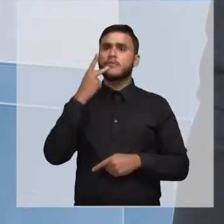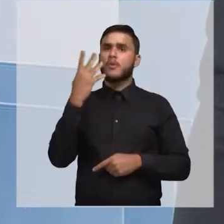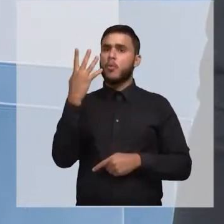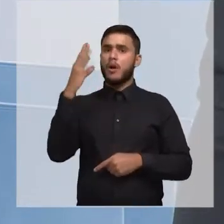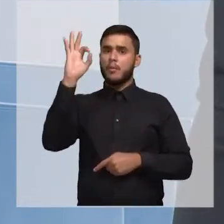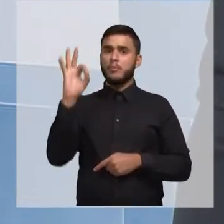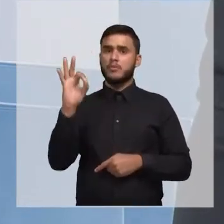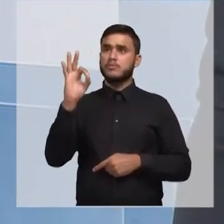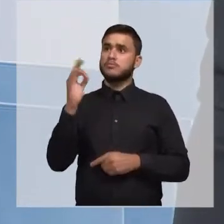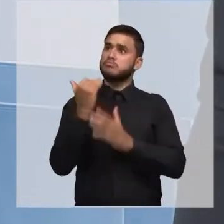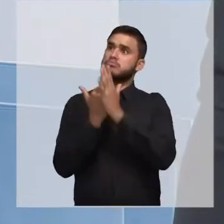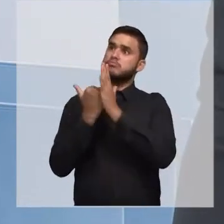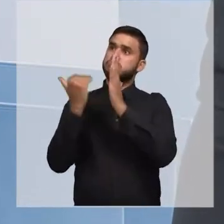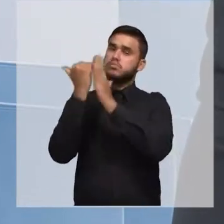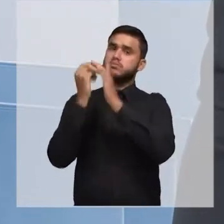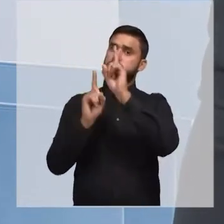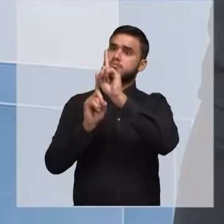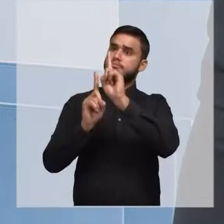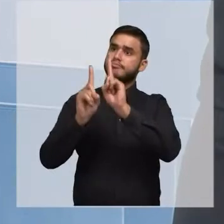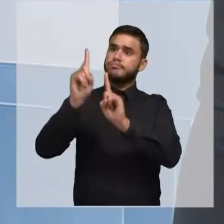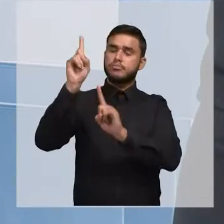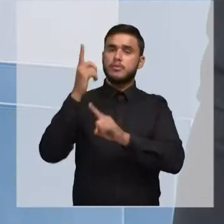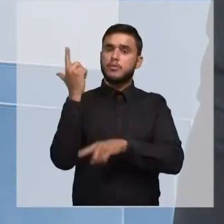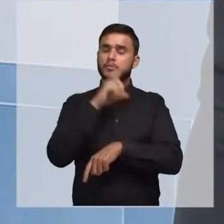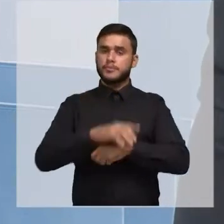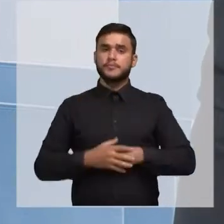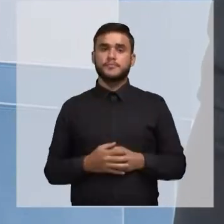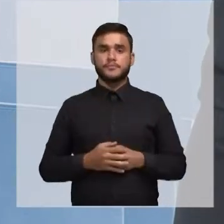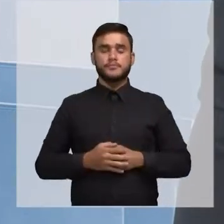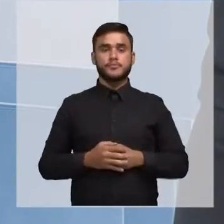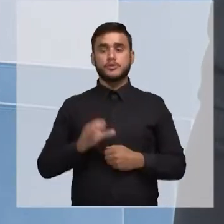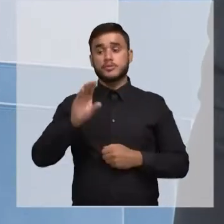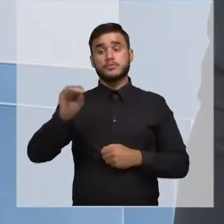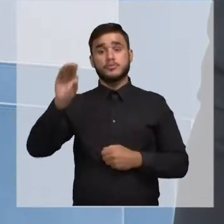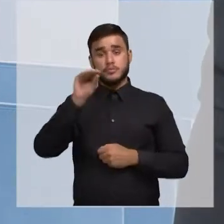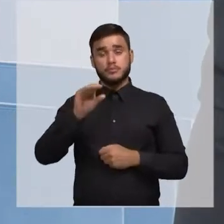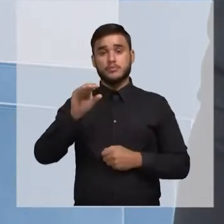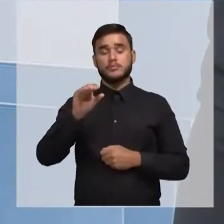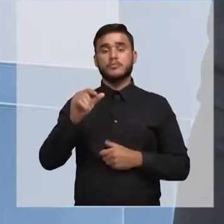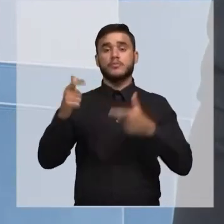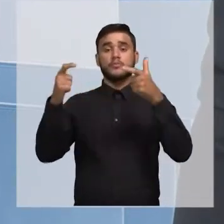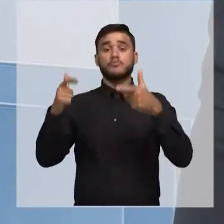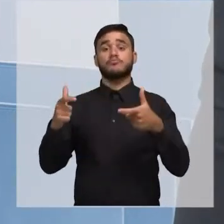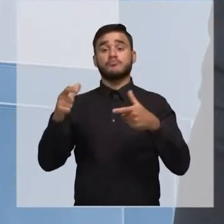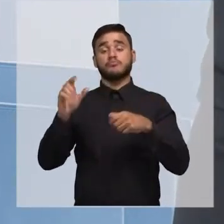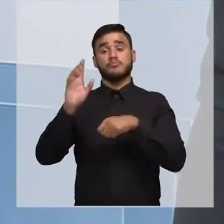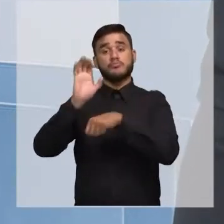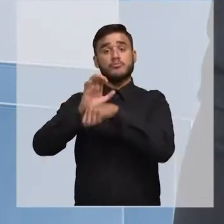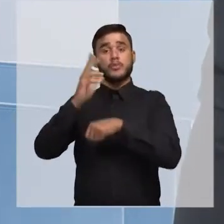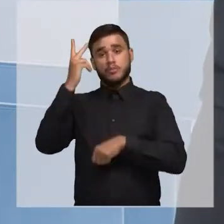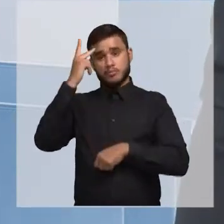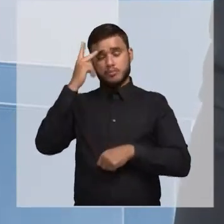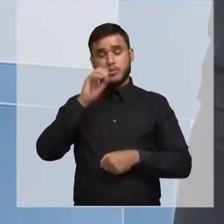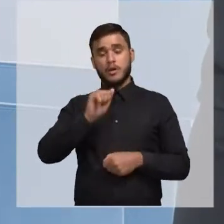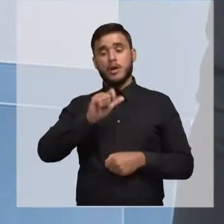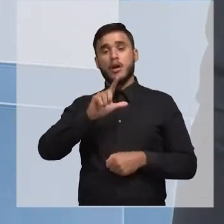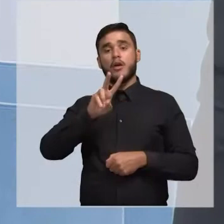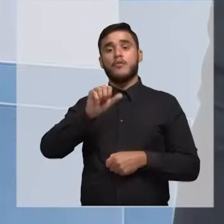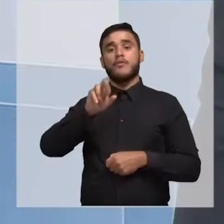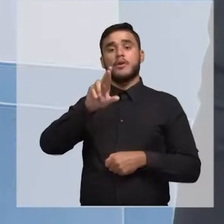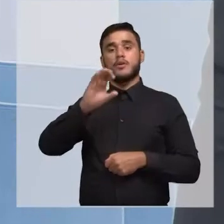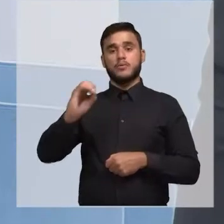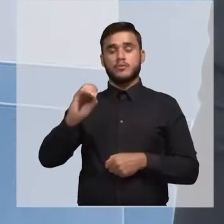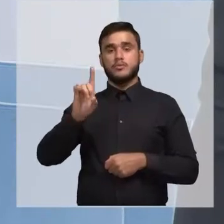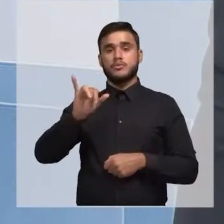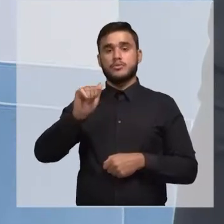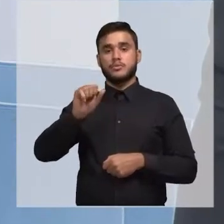lá, né? Ele subiu muito nesse dia. Né? Sem dúvida. 8,1% do Ciro em São Paulo. Aí vem o Álvaro Dias com 4,5%. Também